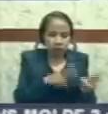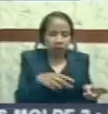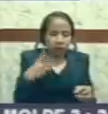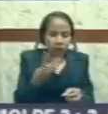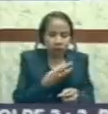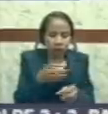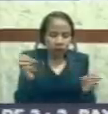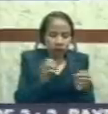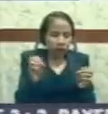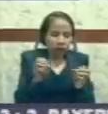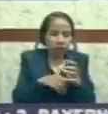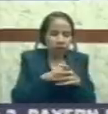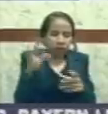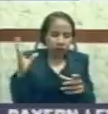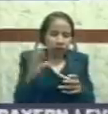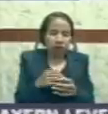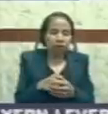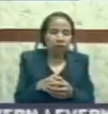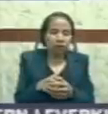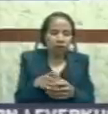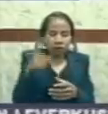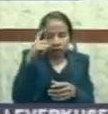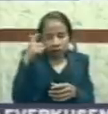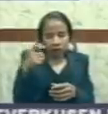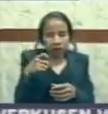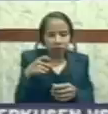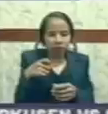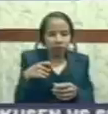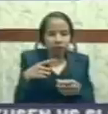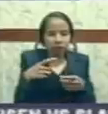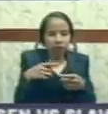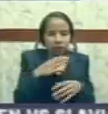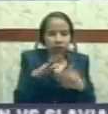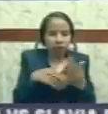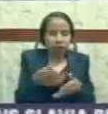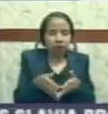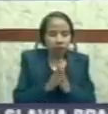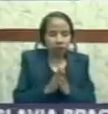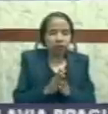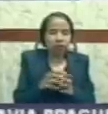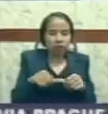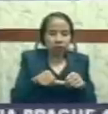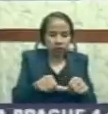significa la retira, né? Também a componente se chama Rússia, né? A contribuição. Ou seja, o governo de Hané,